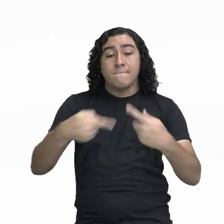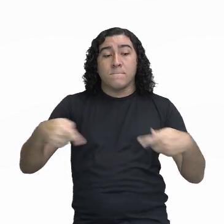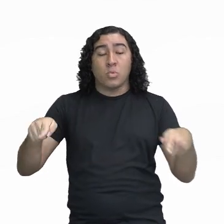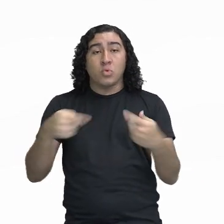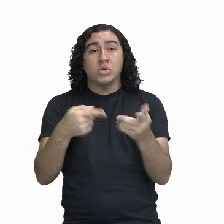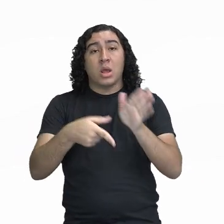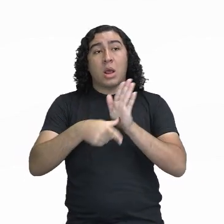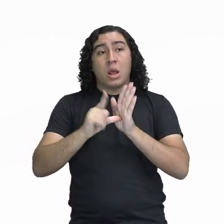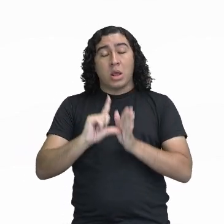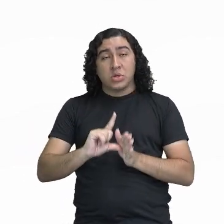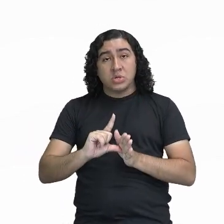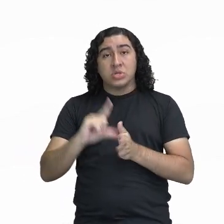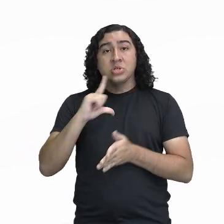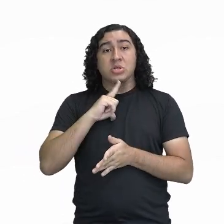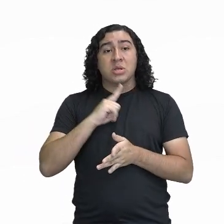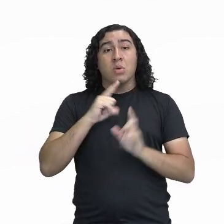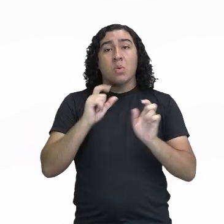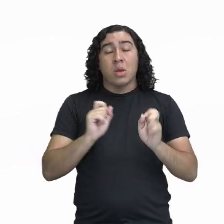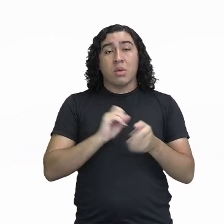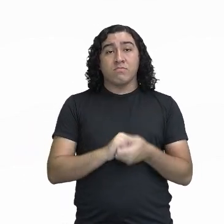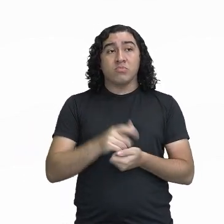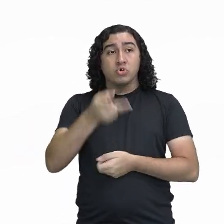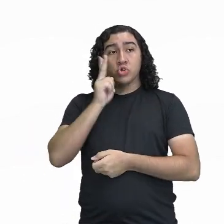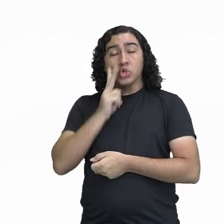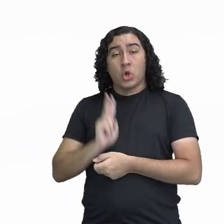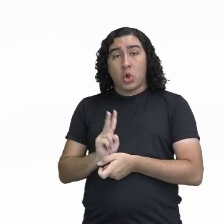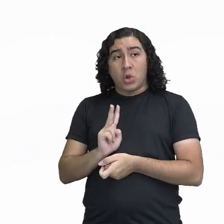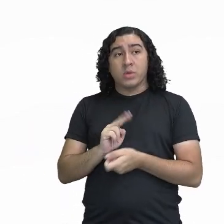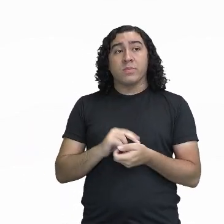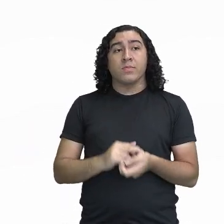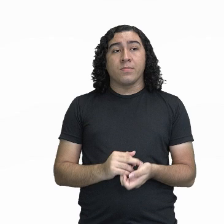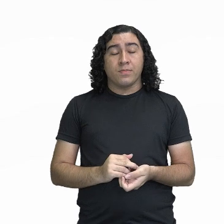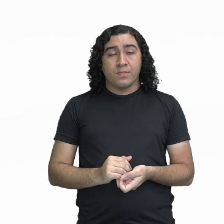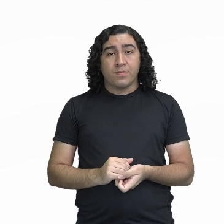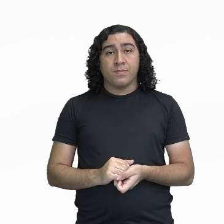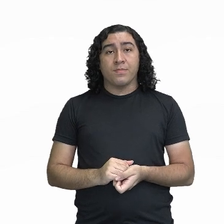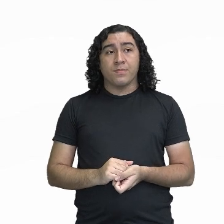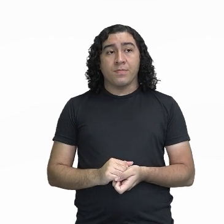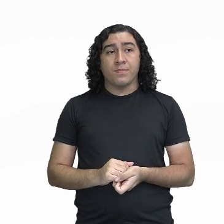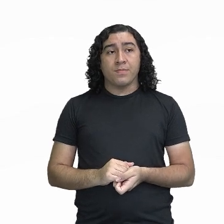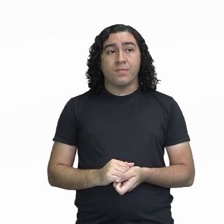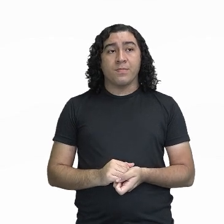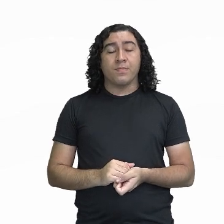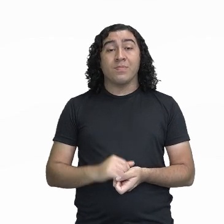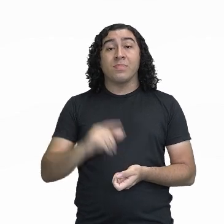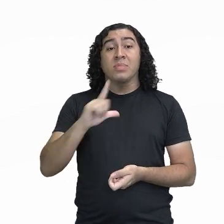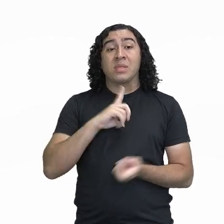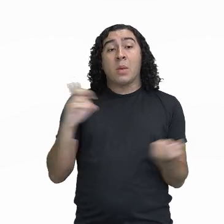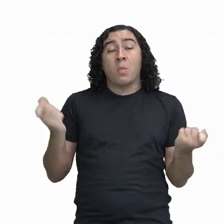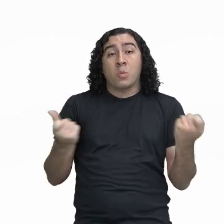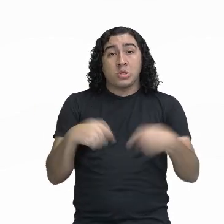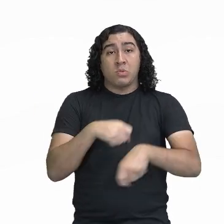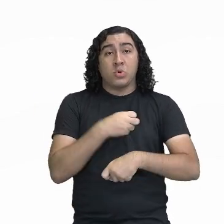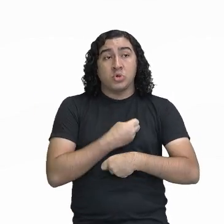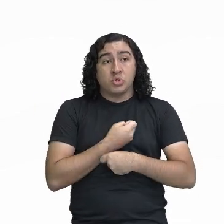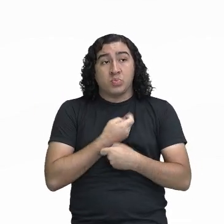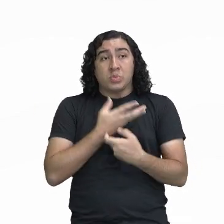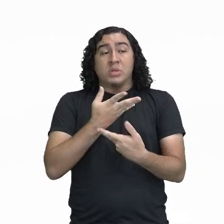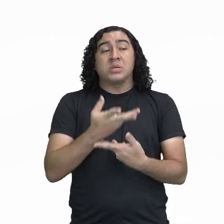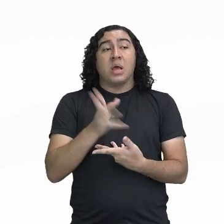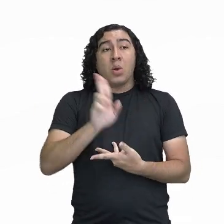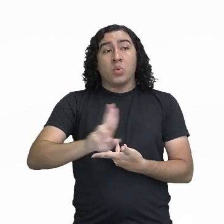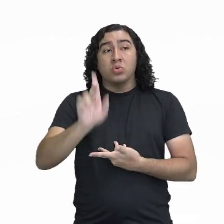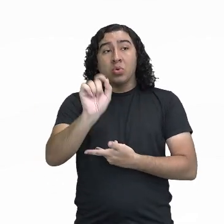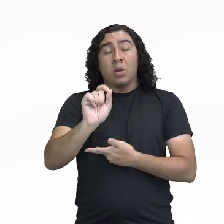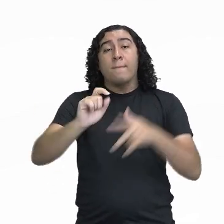veio trazendo a questão histórica, tanto uma forma de expressar através